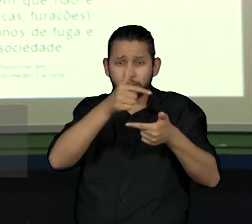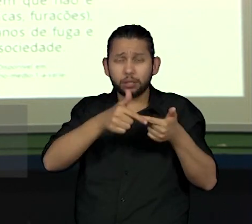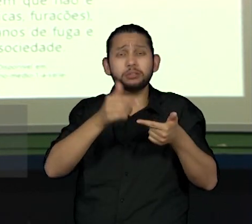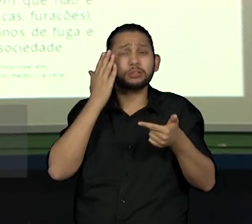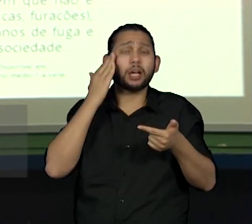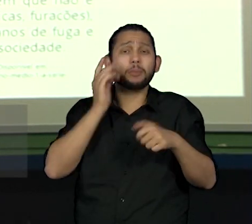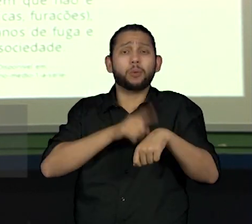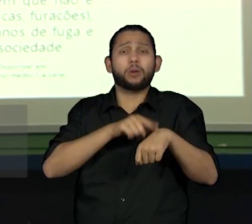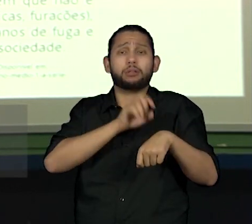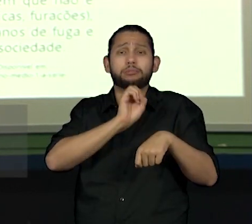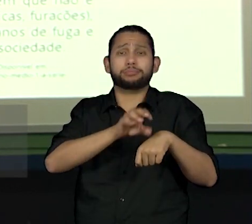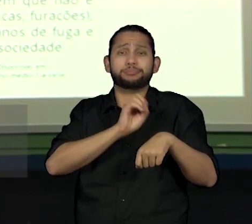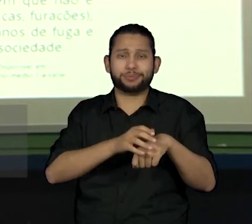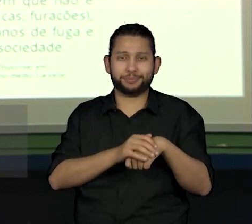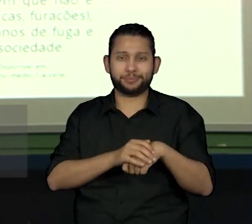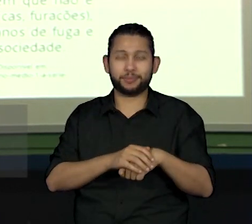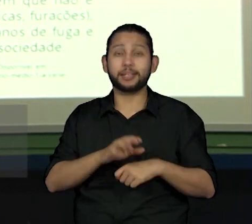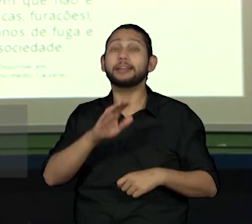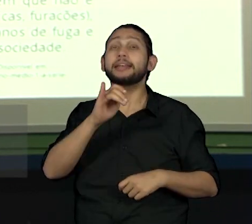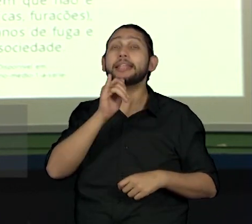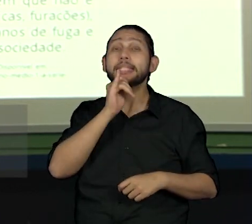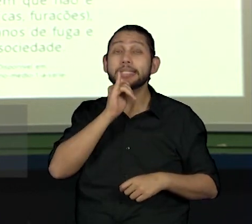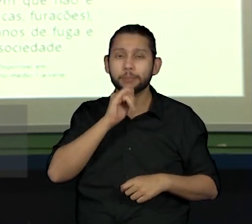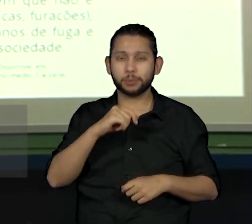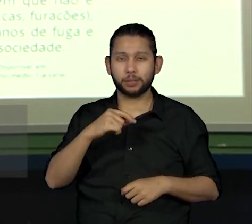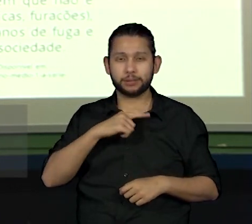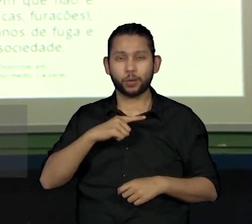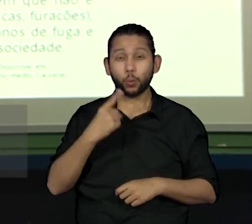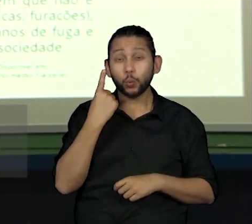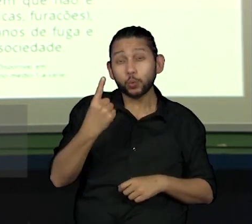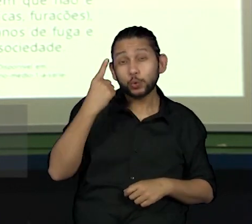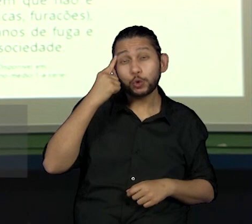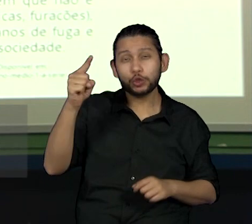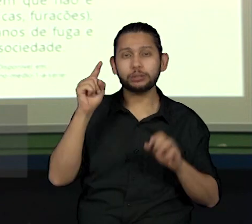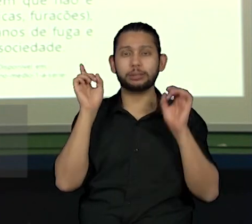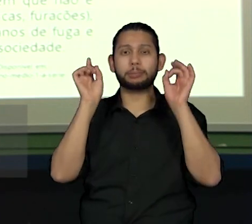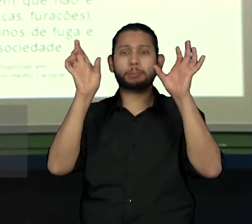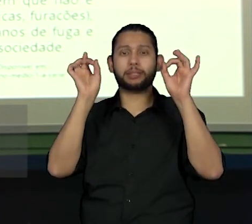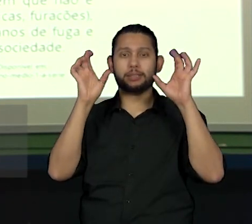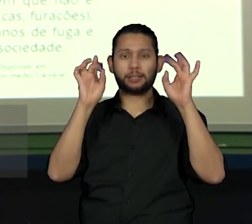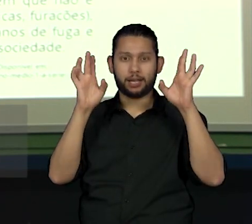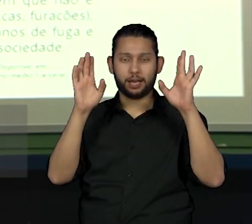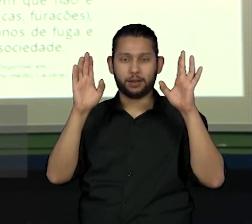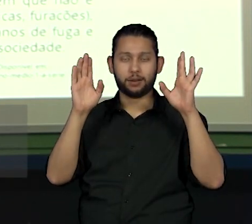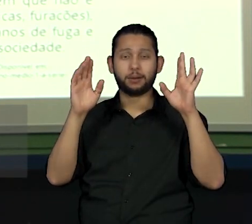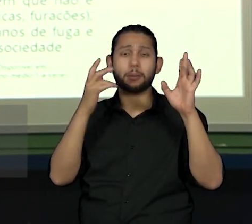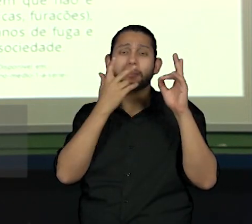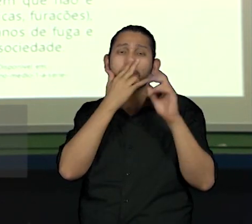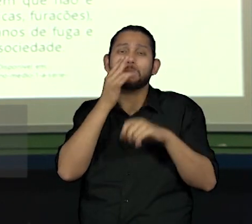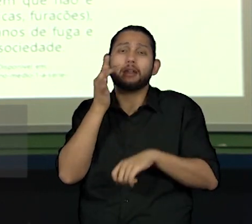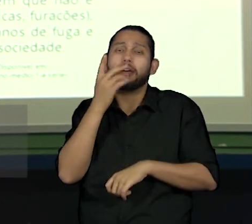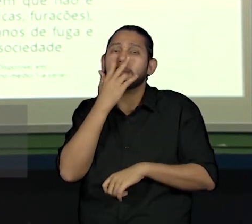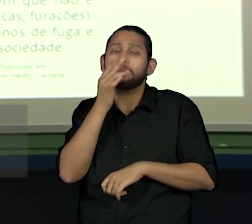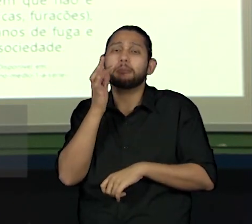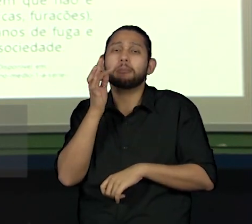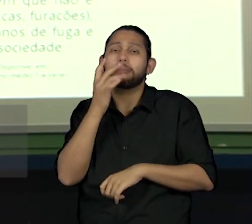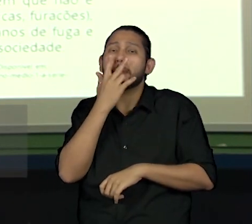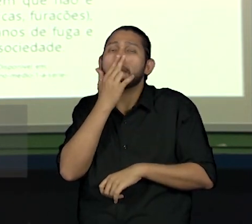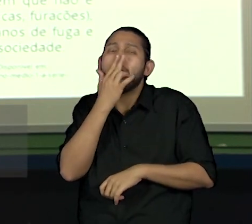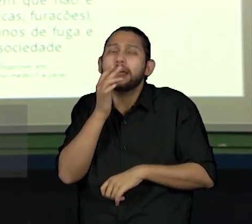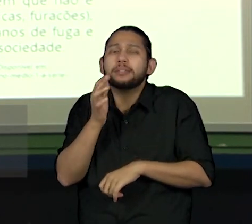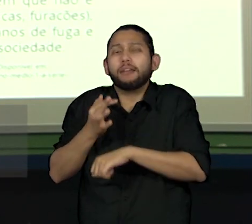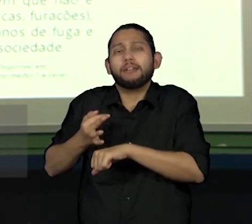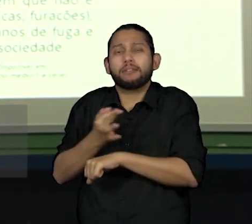um dia da consciência de evitar de prevenção de desastres. Então o Japão está